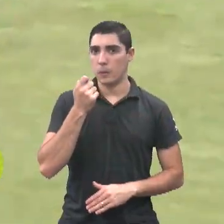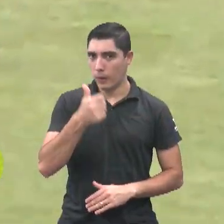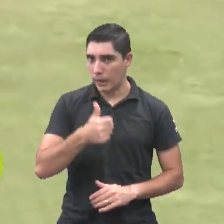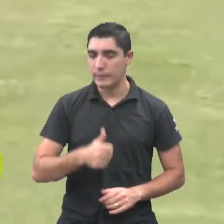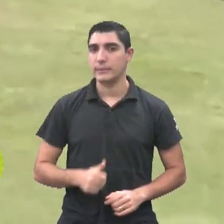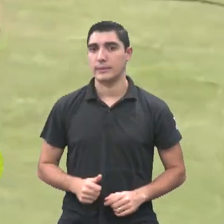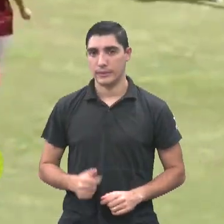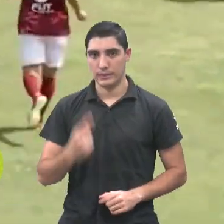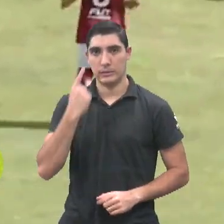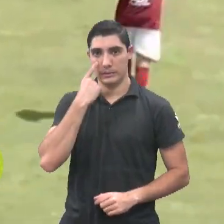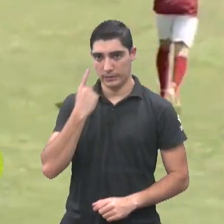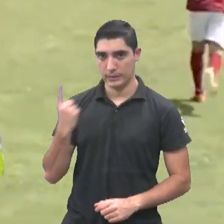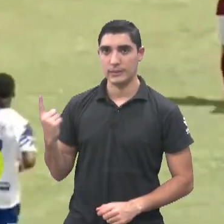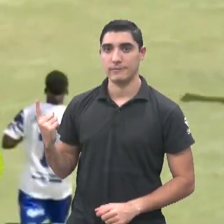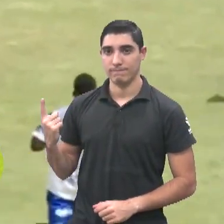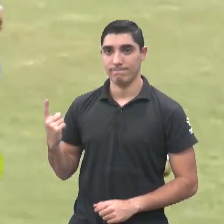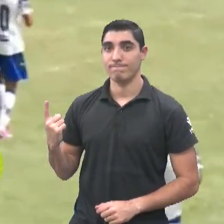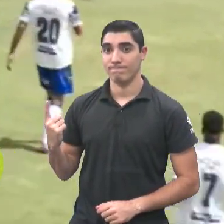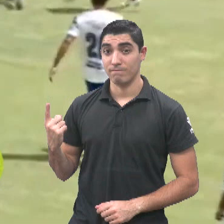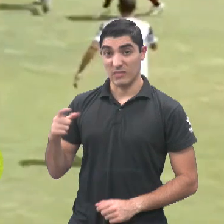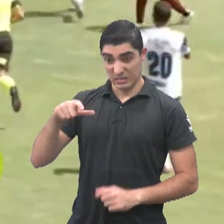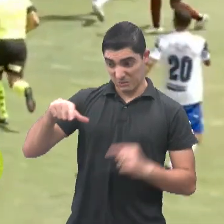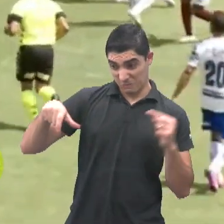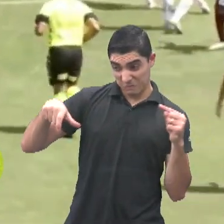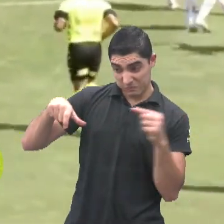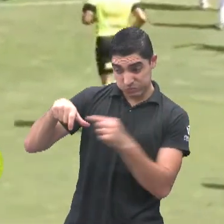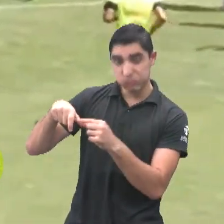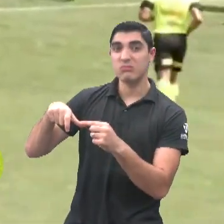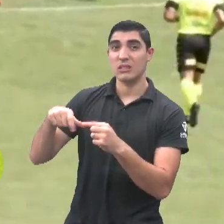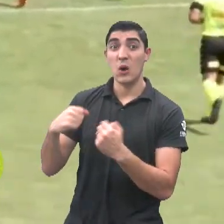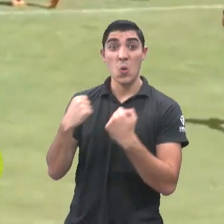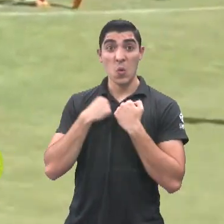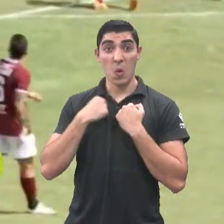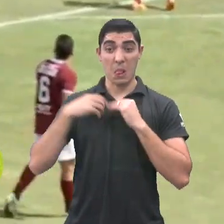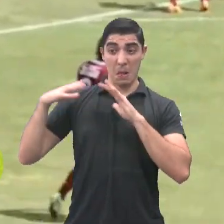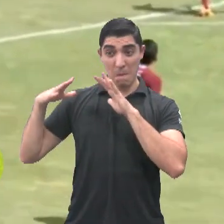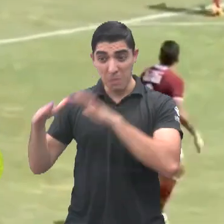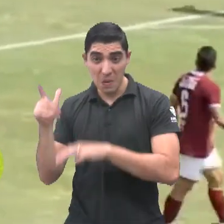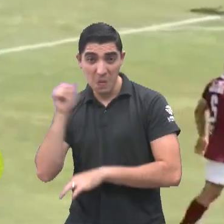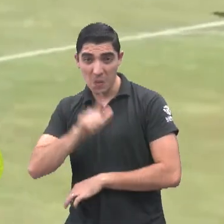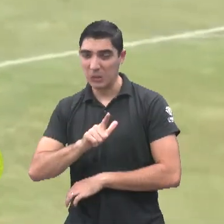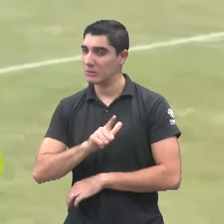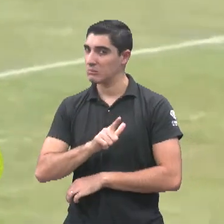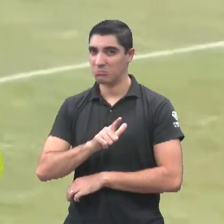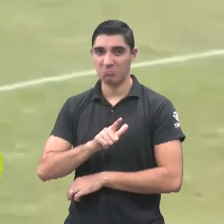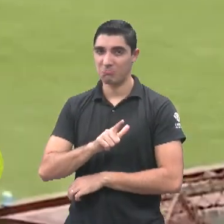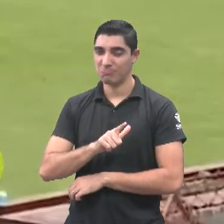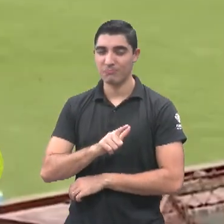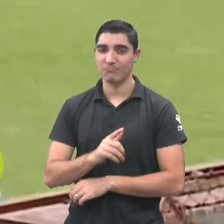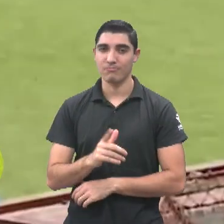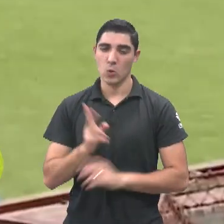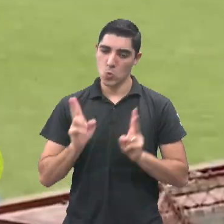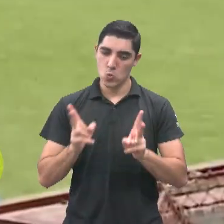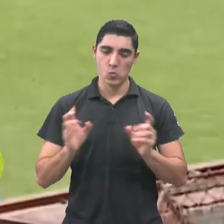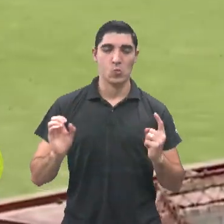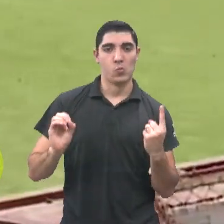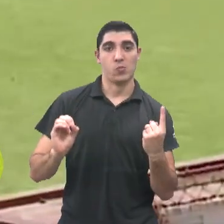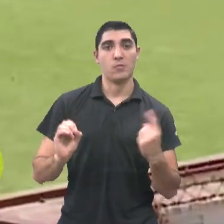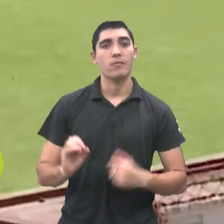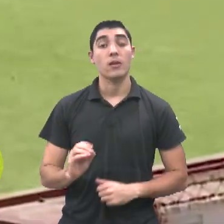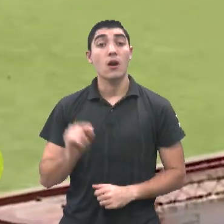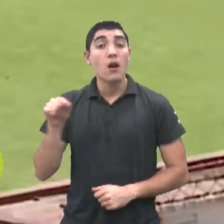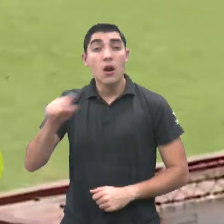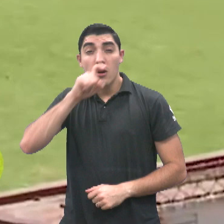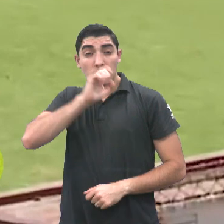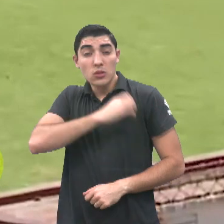perigo, com perigo. Se vai no gol, não sei se daria para o Jefferson, hein? Segue 1-0 Juventus. A primeira